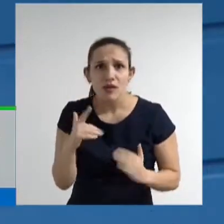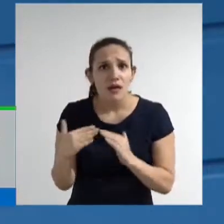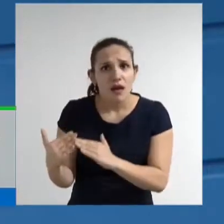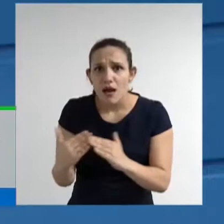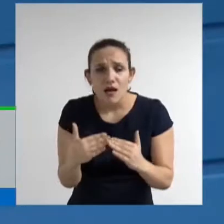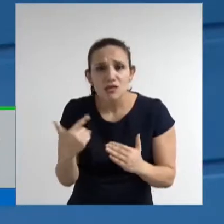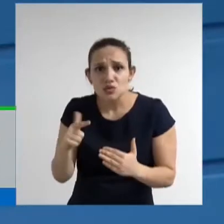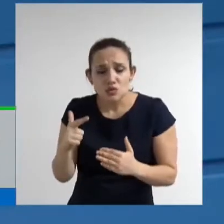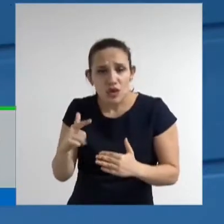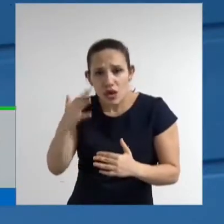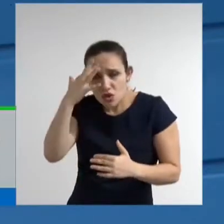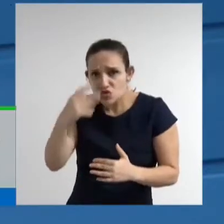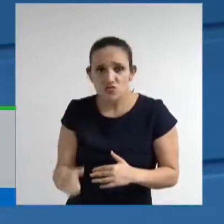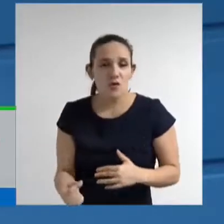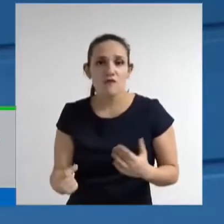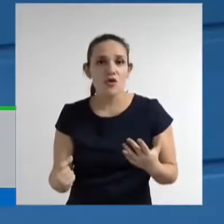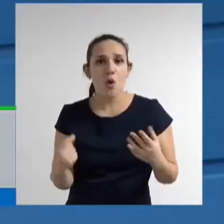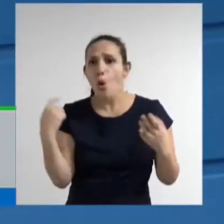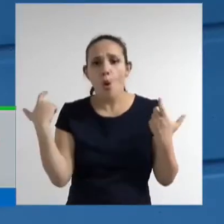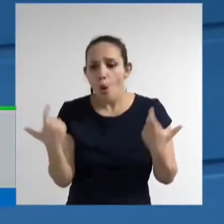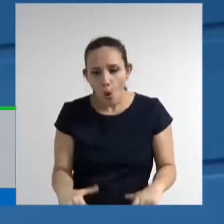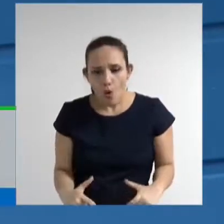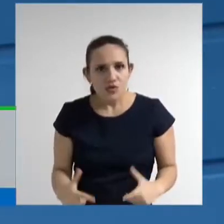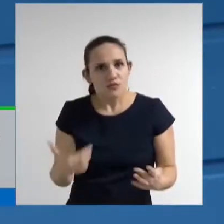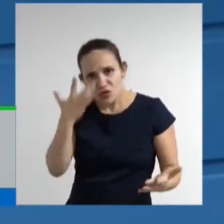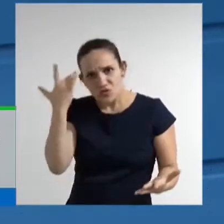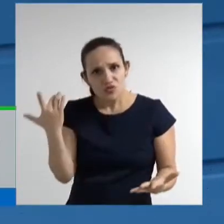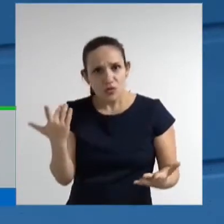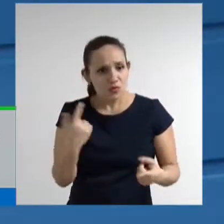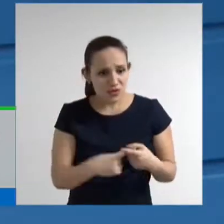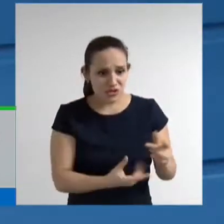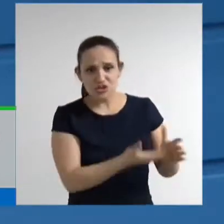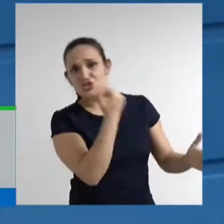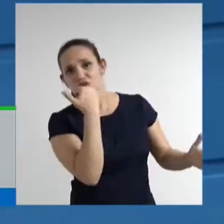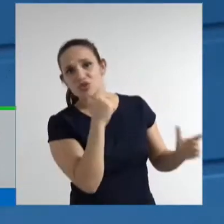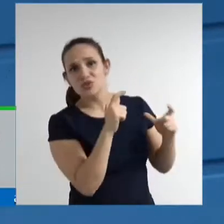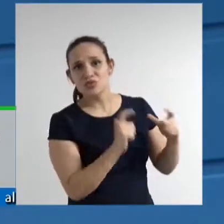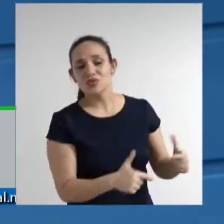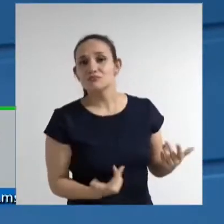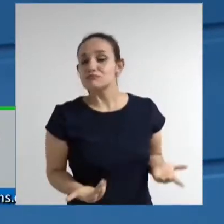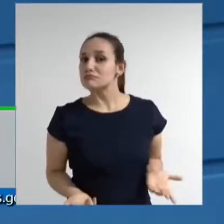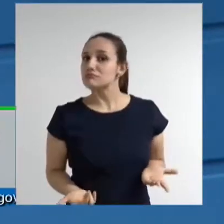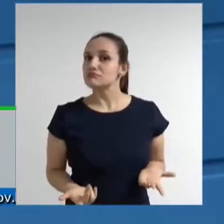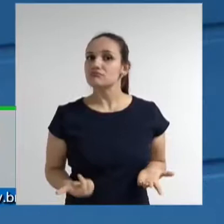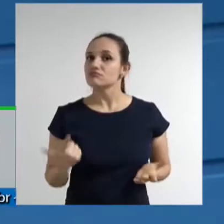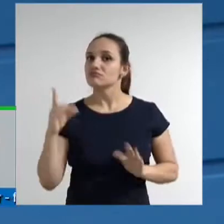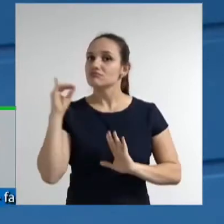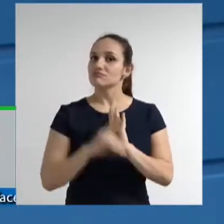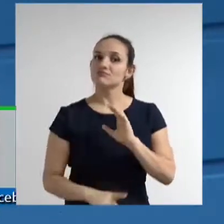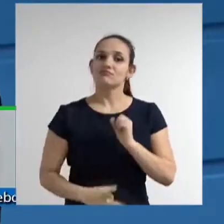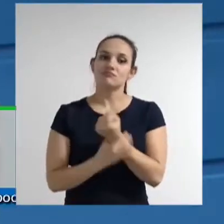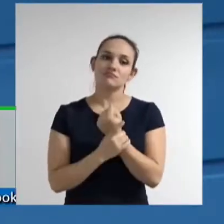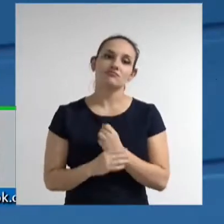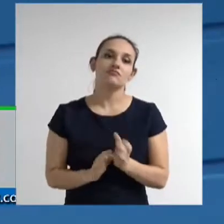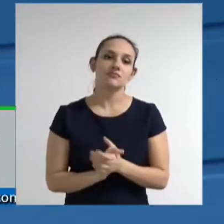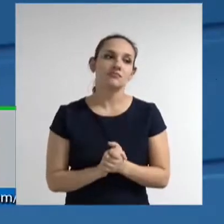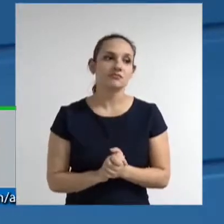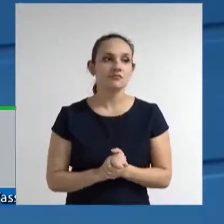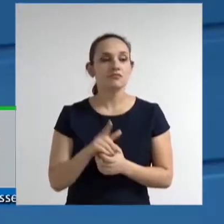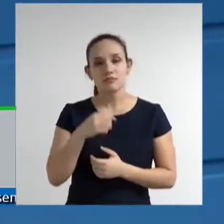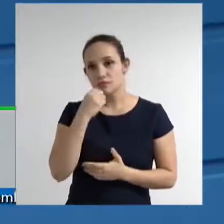uma compensação e uma garantia dos seus direitos. Então, muito bem